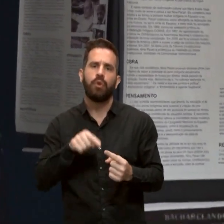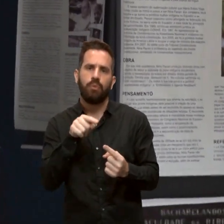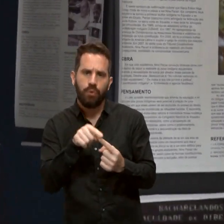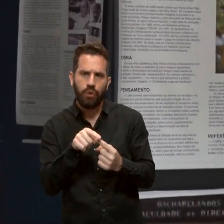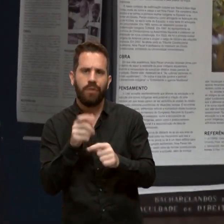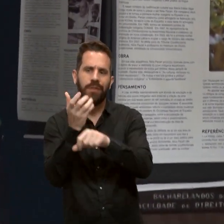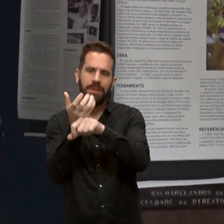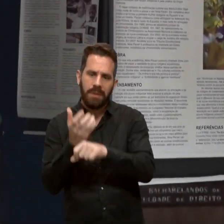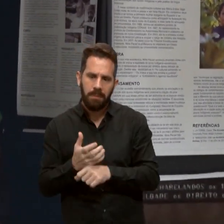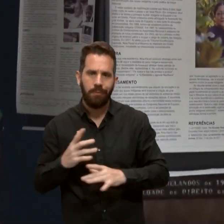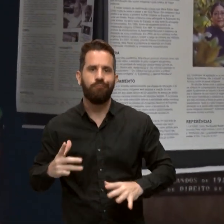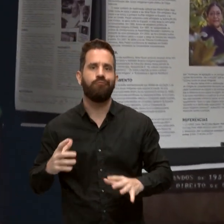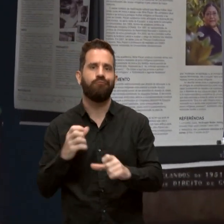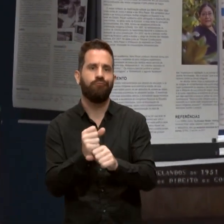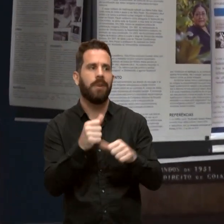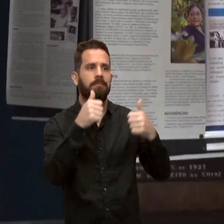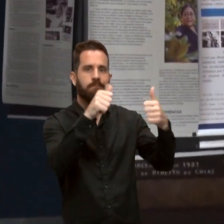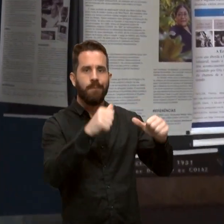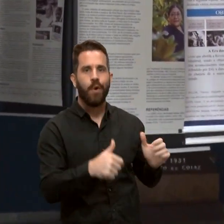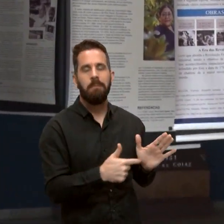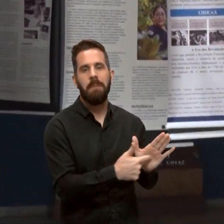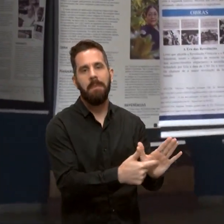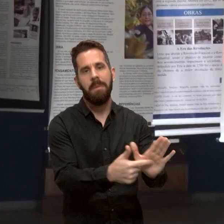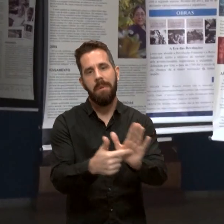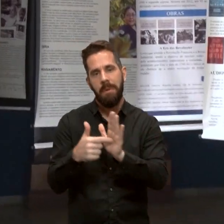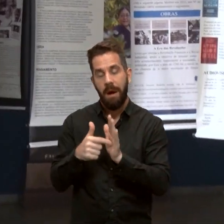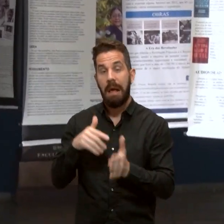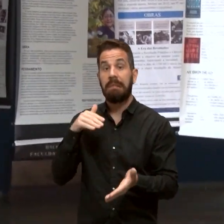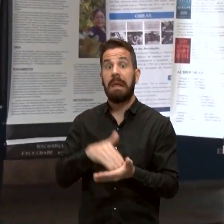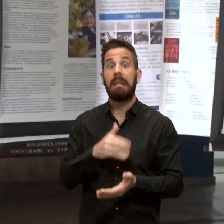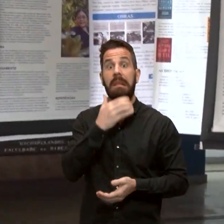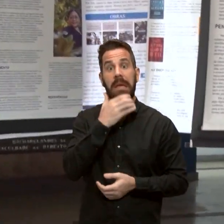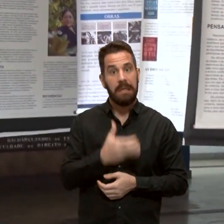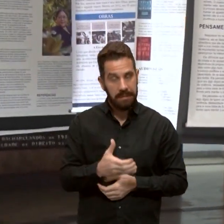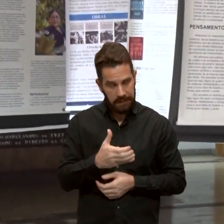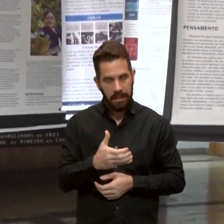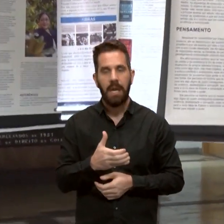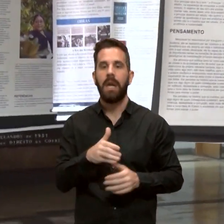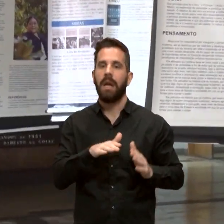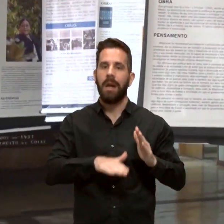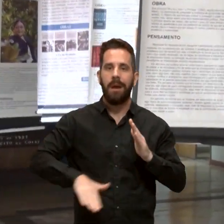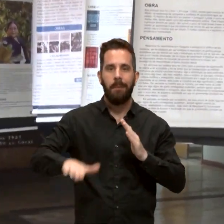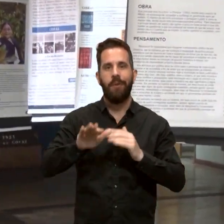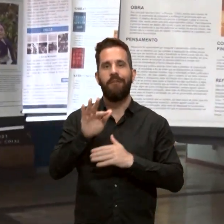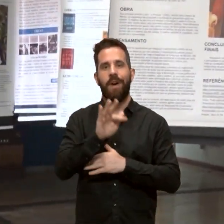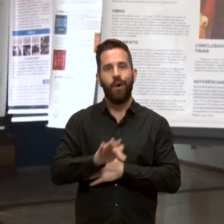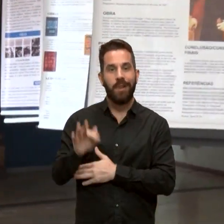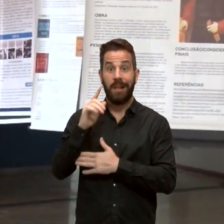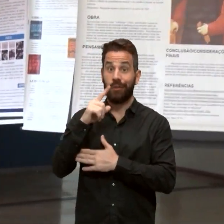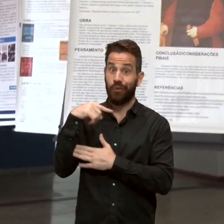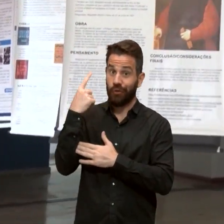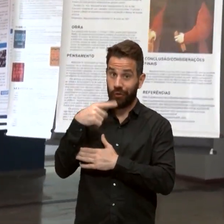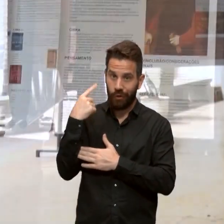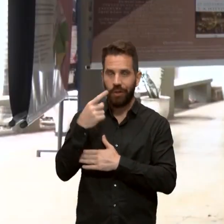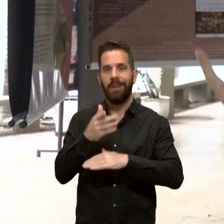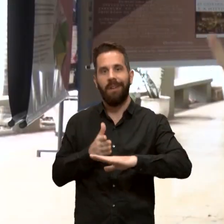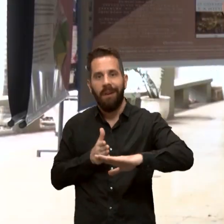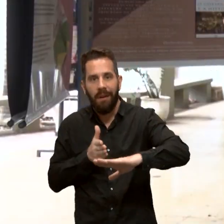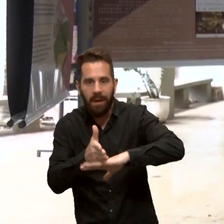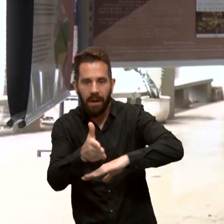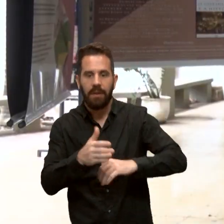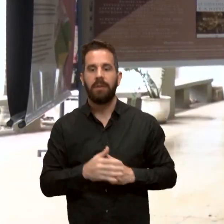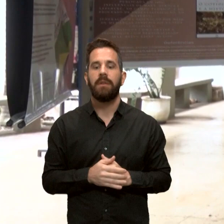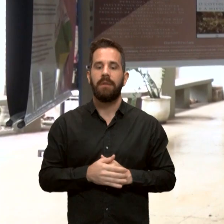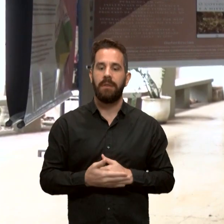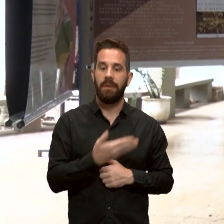Eles vão ficar disponíveis até dezembro no saguão da Faculdade de Direito. Várias pessoas transitam aqui, porque tem um núcleo